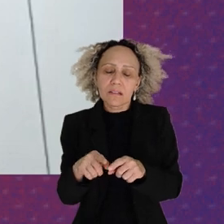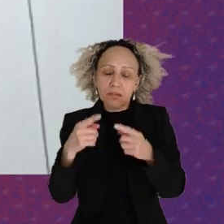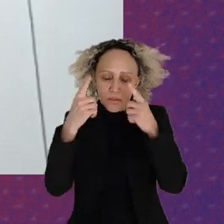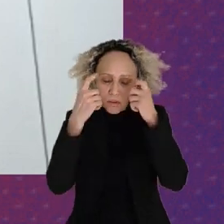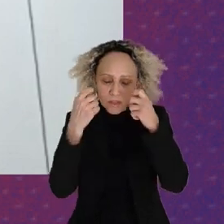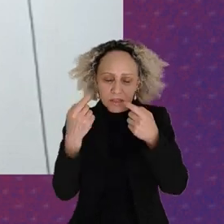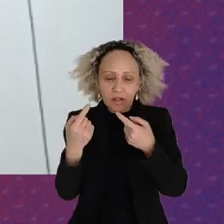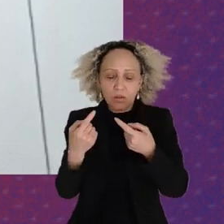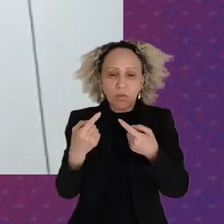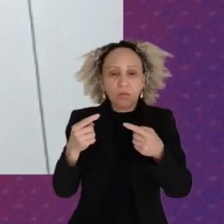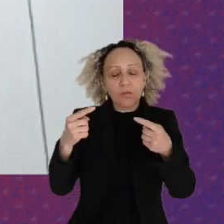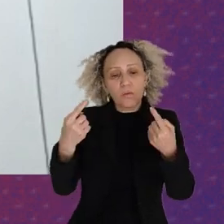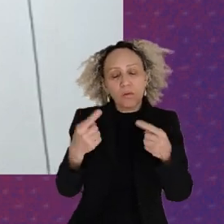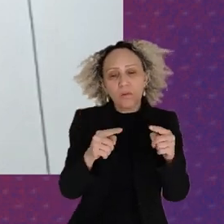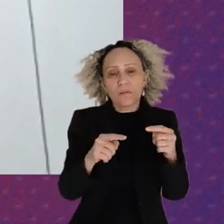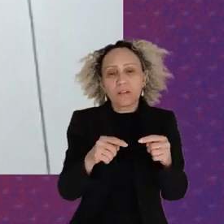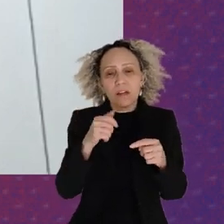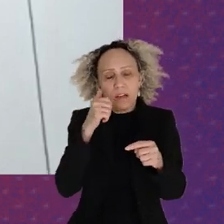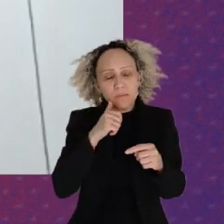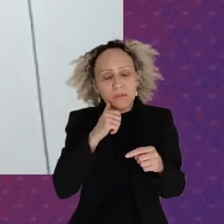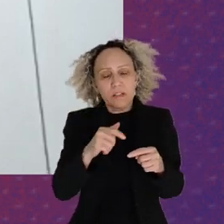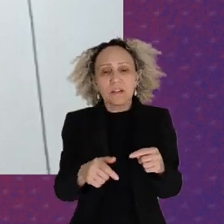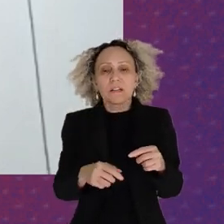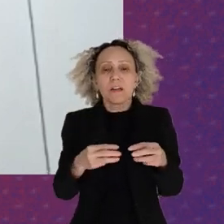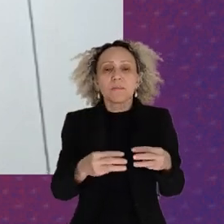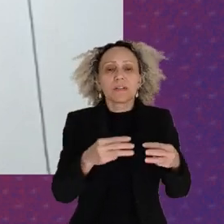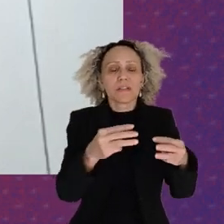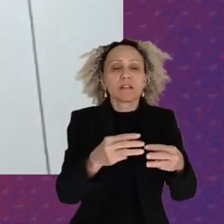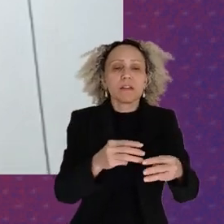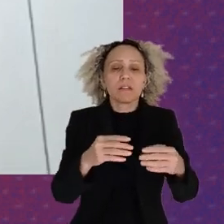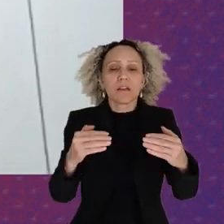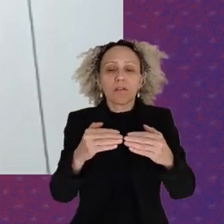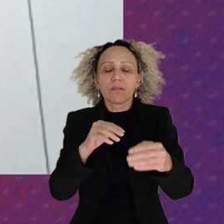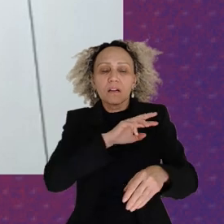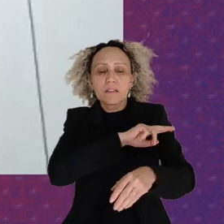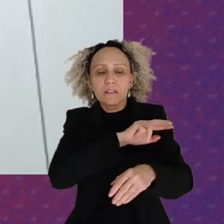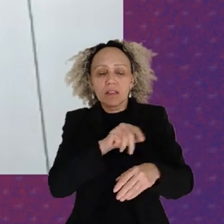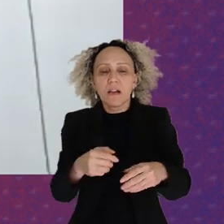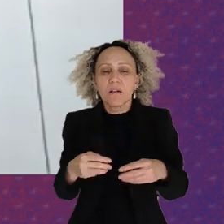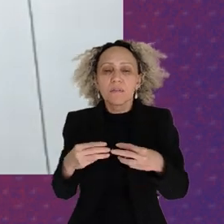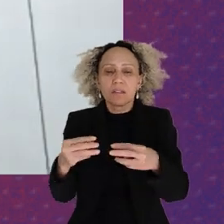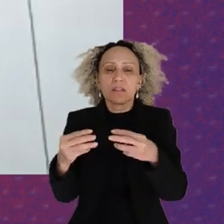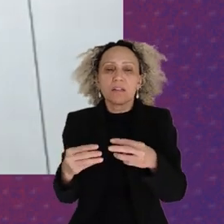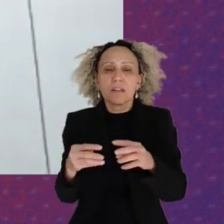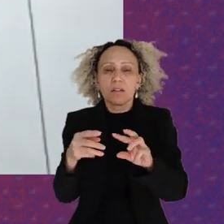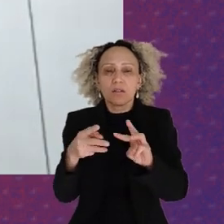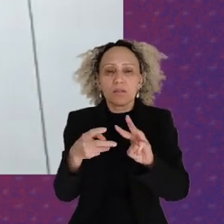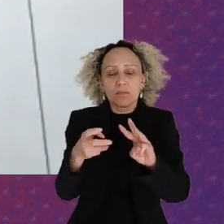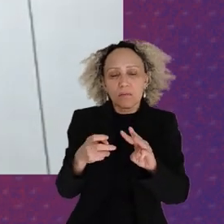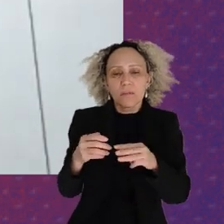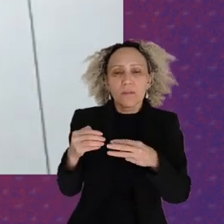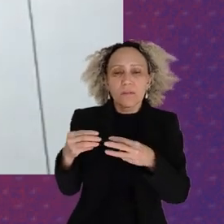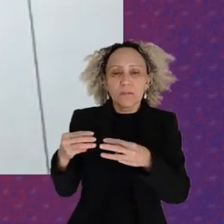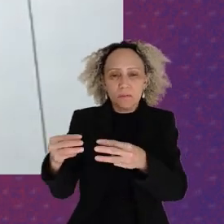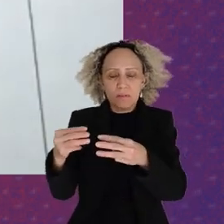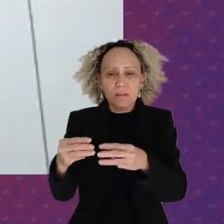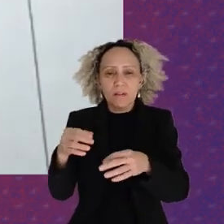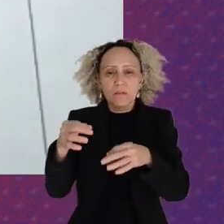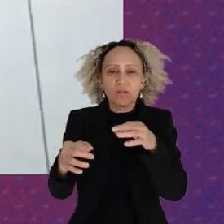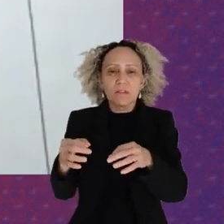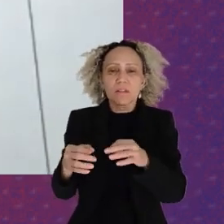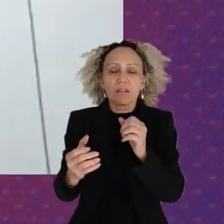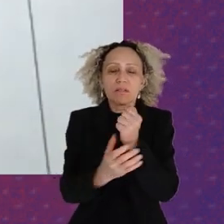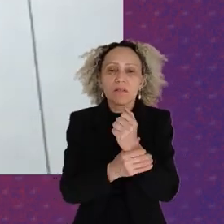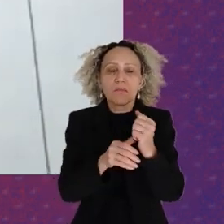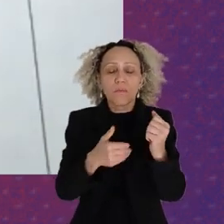o Ministério da Igualdade Racial, Ministério dos Povos Indígenas, Ministério da Justiça e Segurança Pública